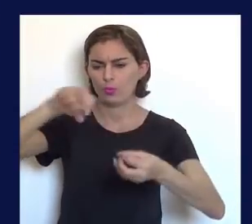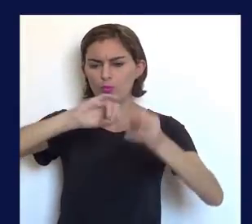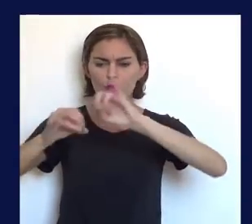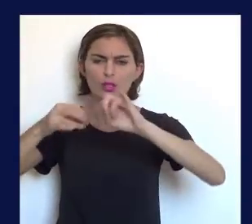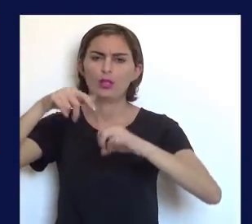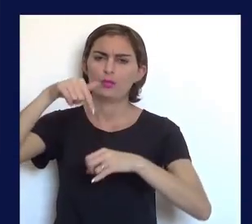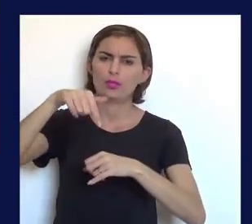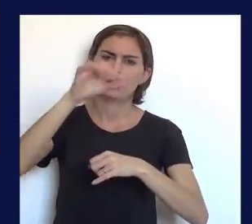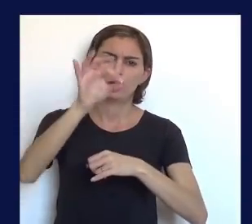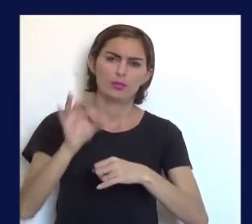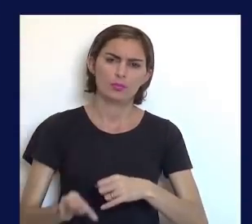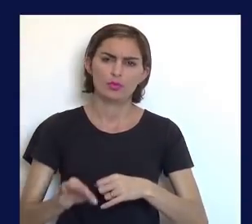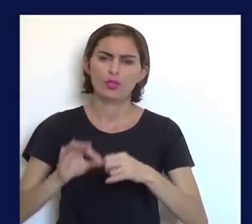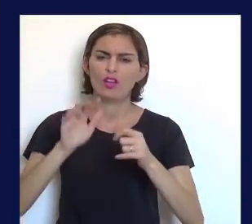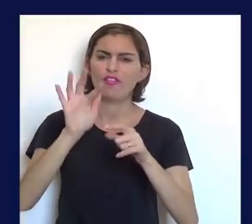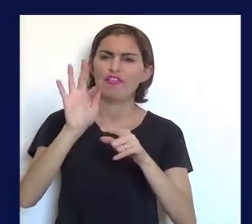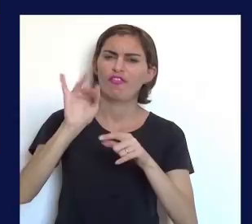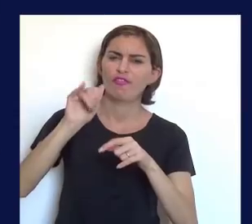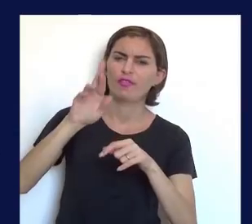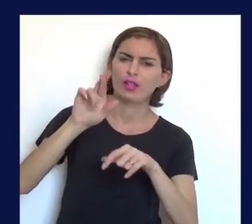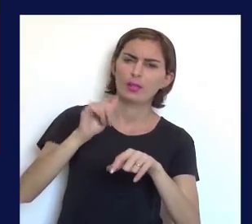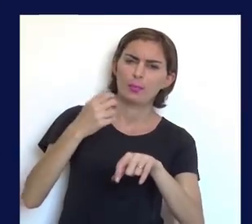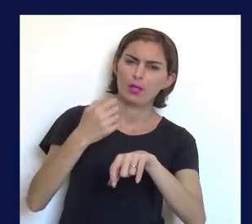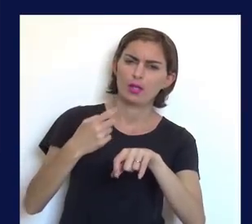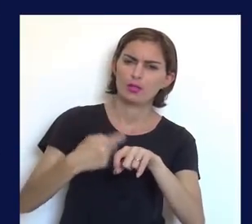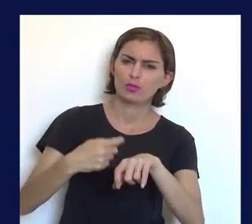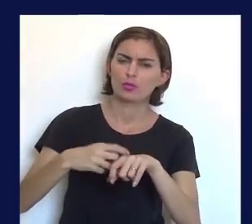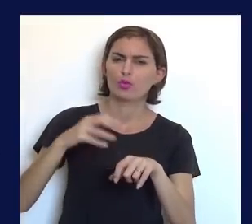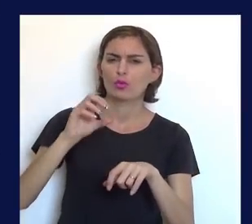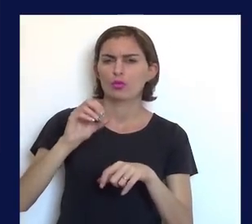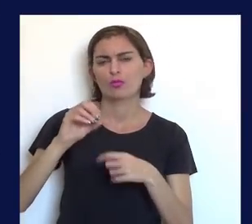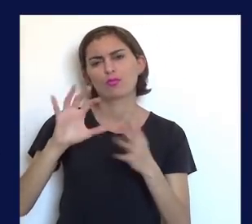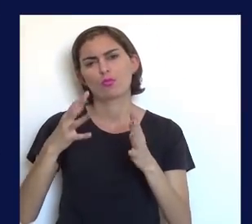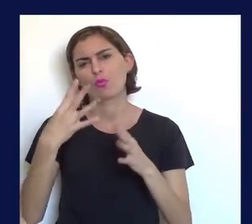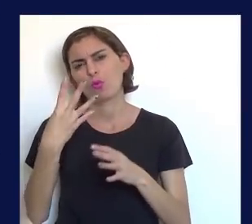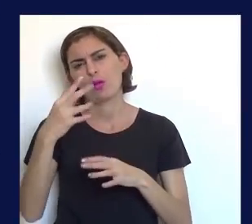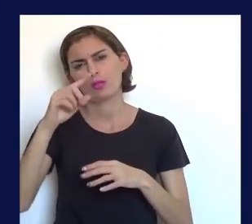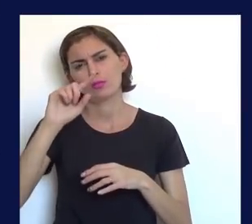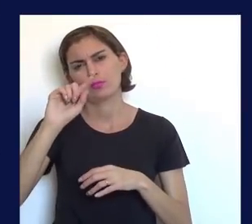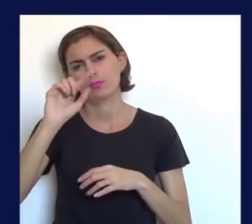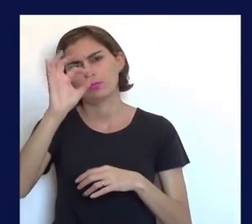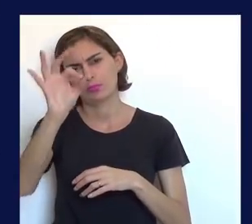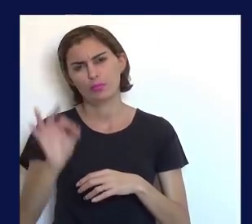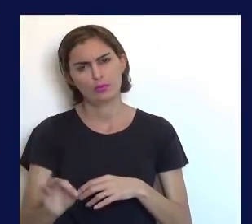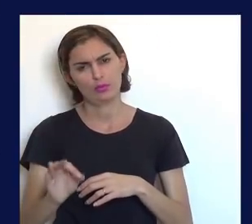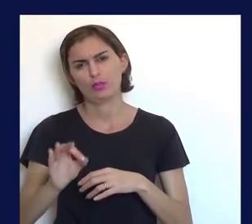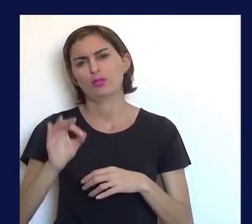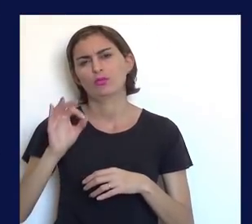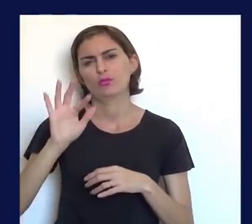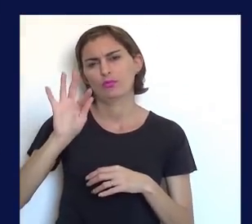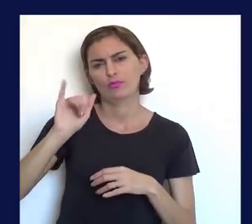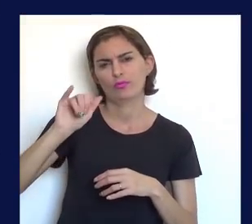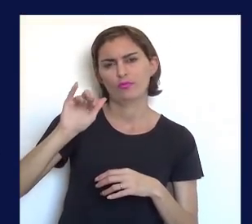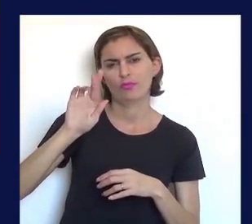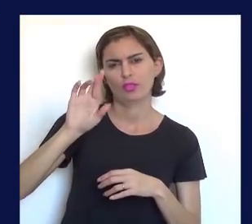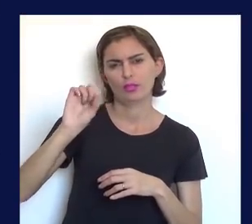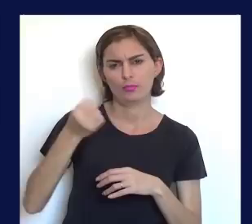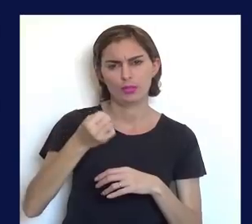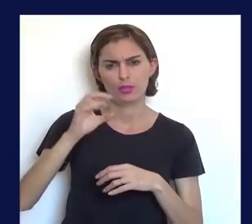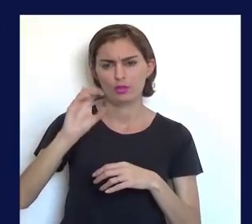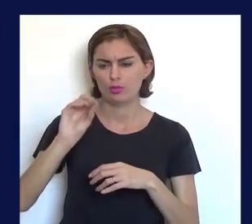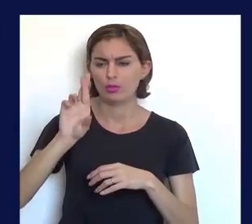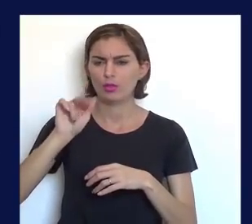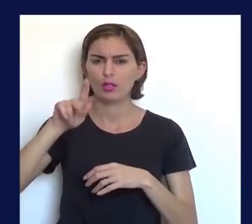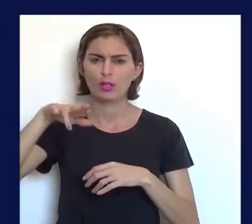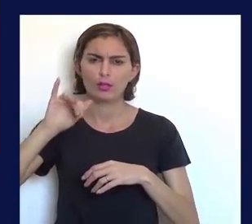químicos, 7%, e fibras, né, orgânicas, cerca de 4% na constituição do pneu, ok?